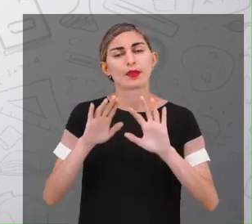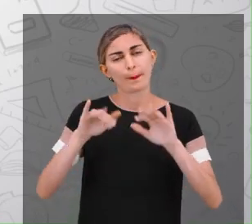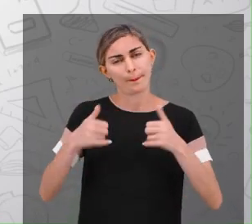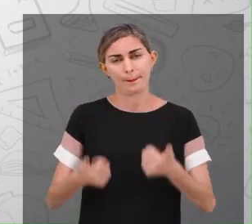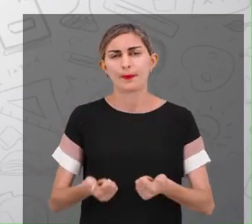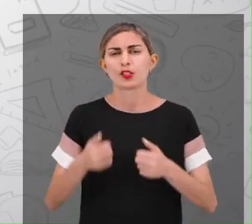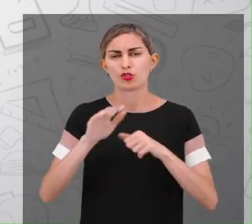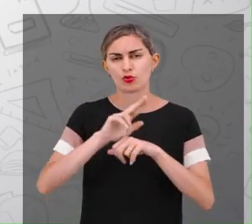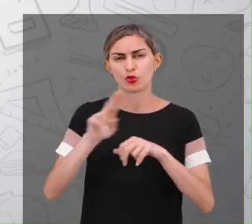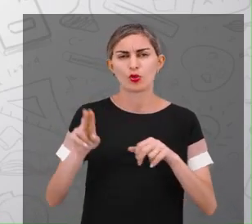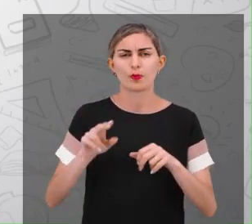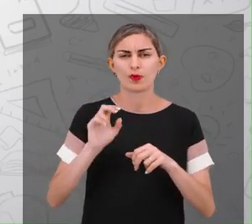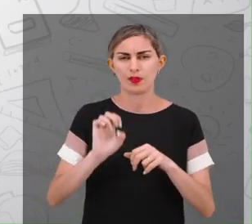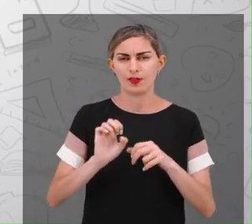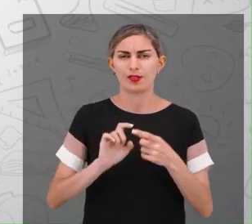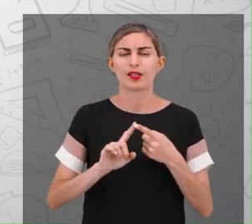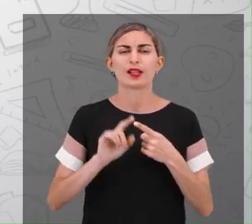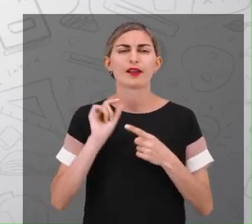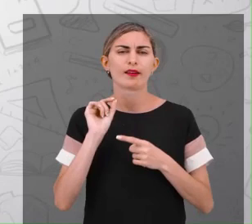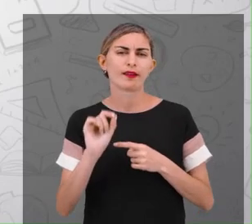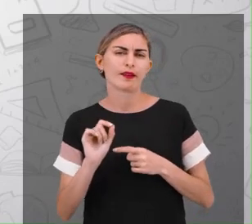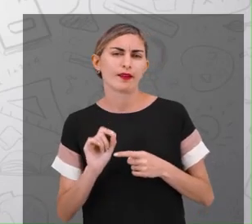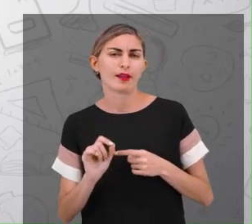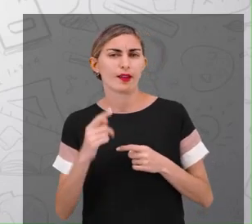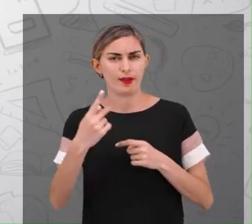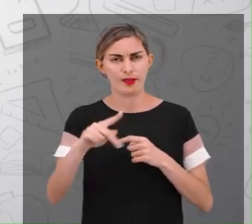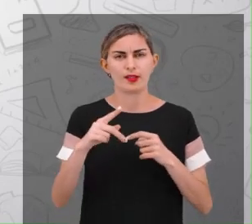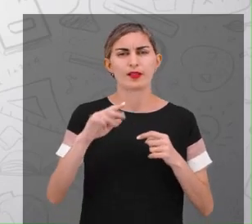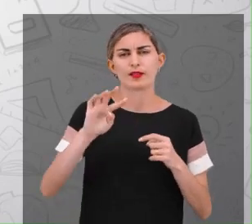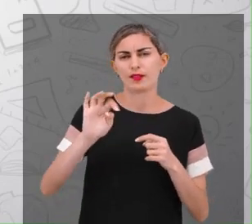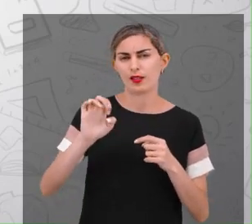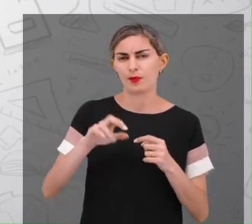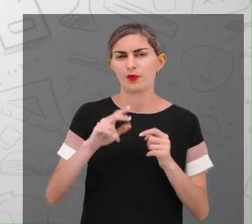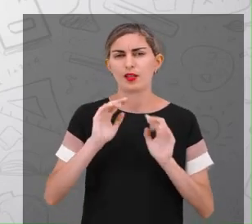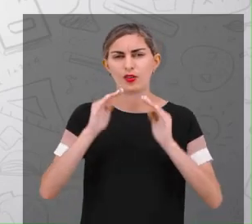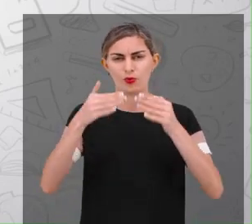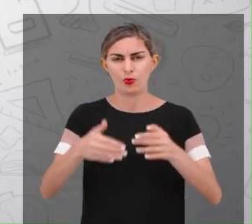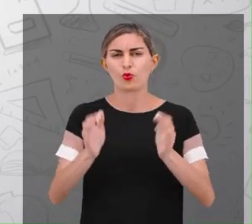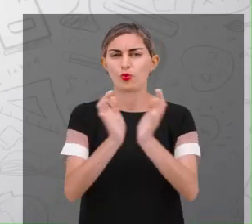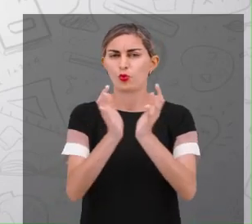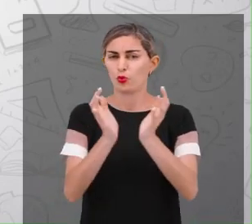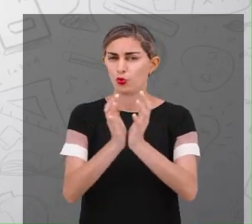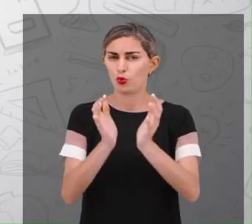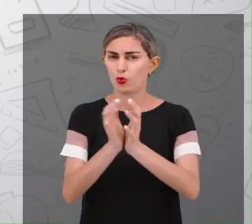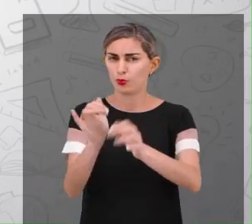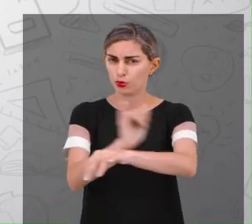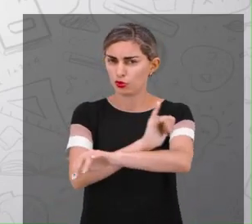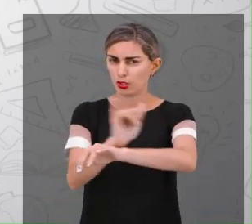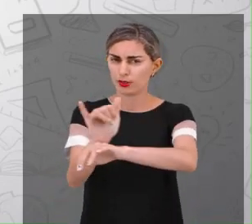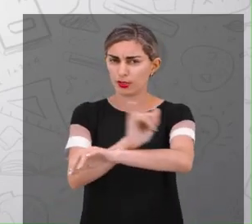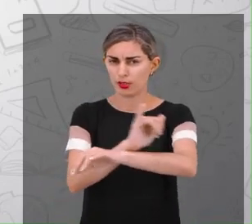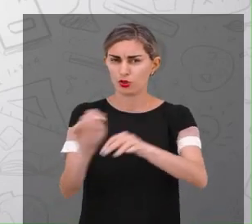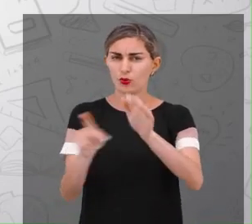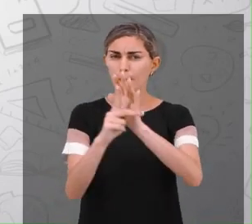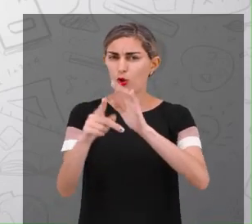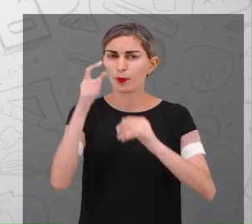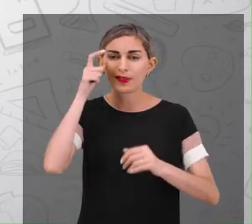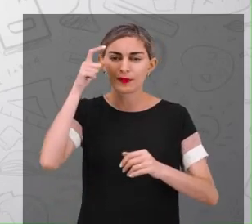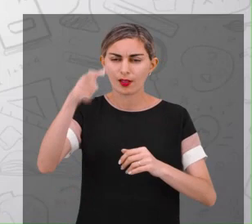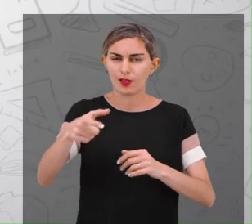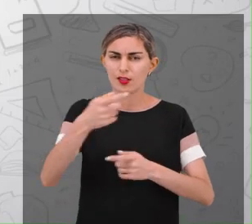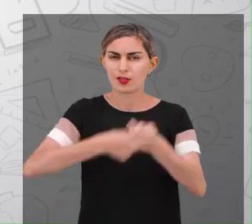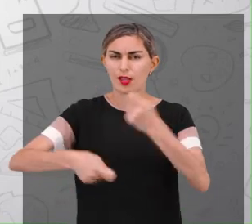Bem, aos chamados stakeholders. Esse termo é utilizado para indicar esse grupo estratégico que tem interesse